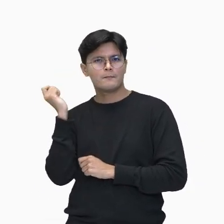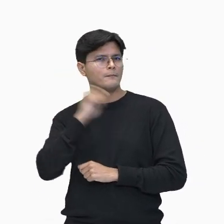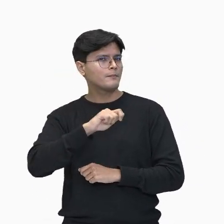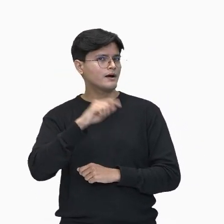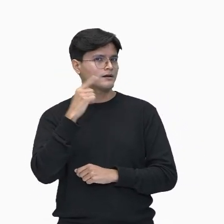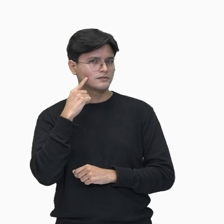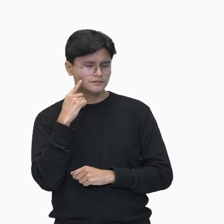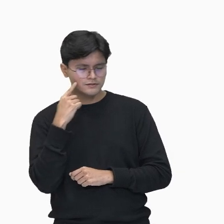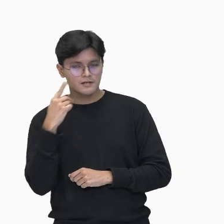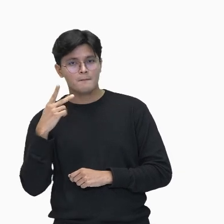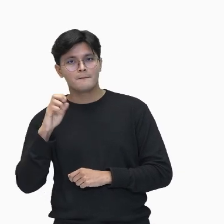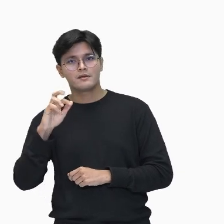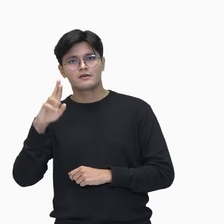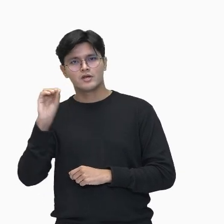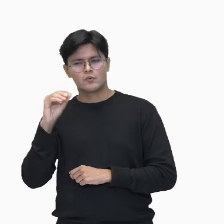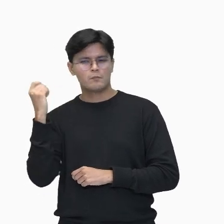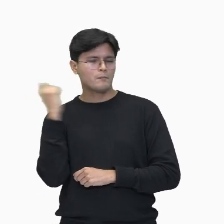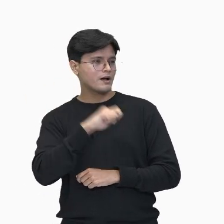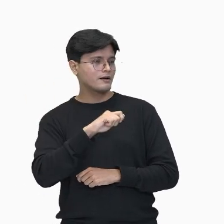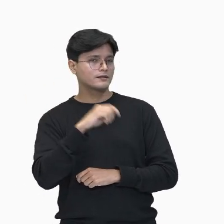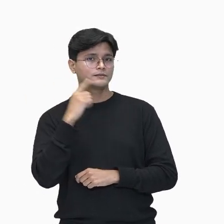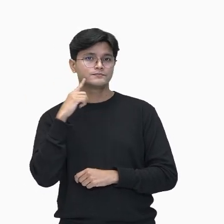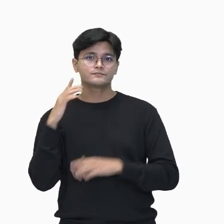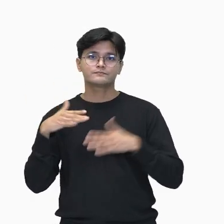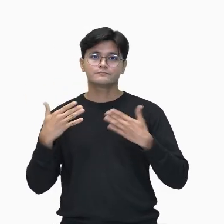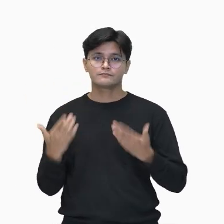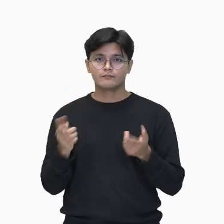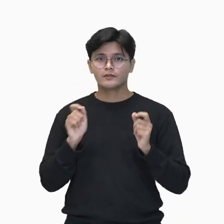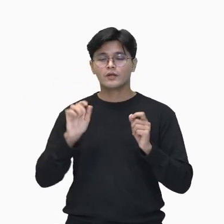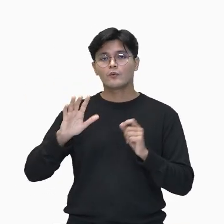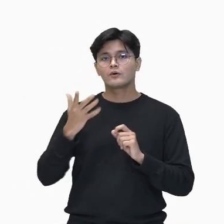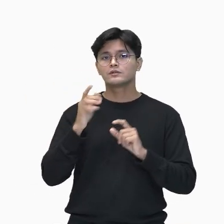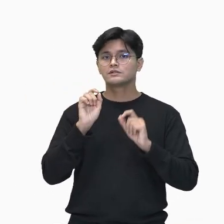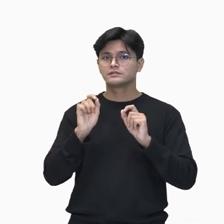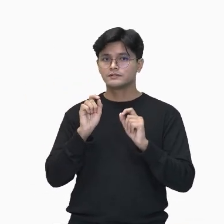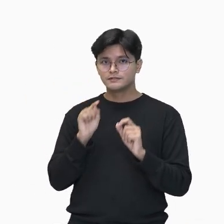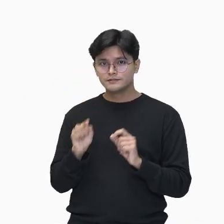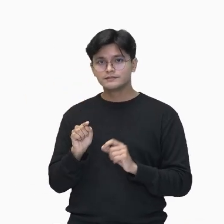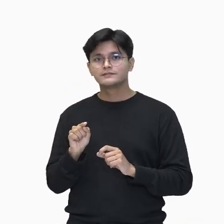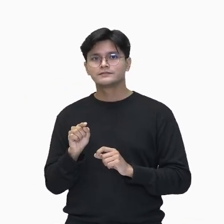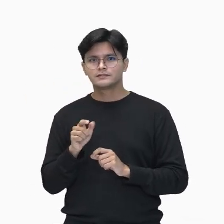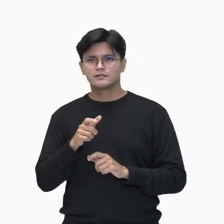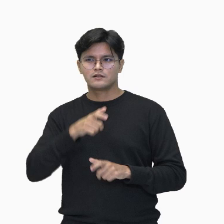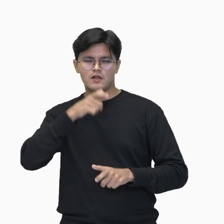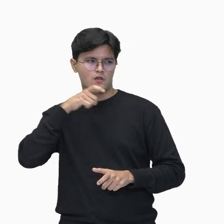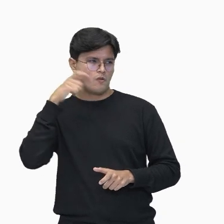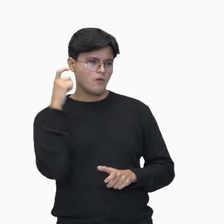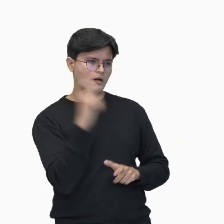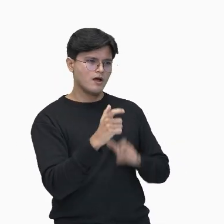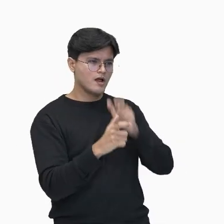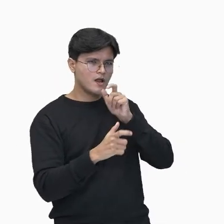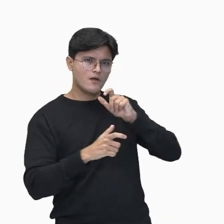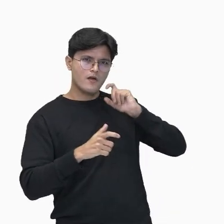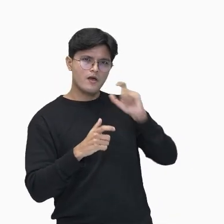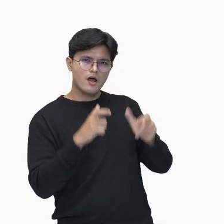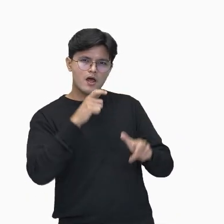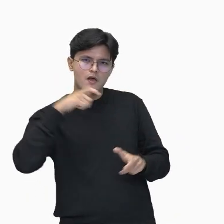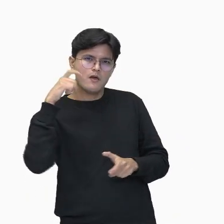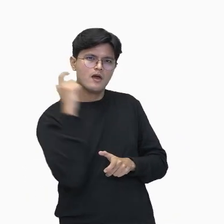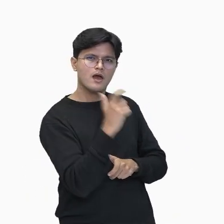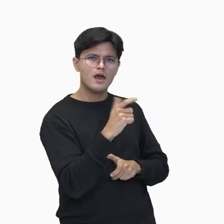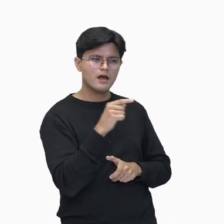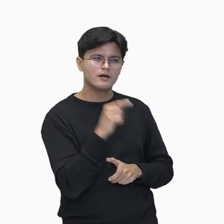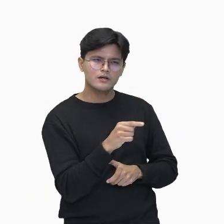este soltou-se então em desonestas e feias palavras contra o rei